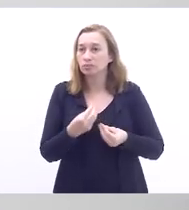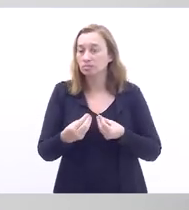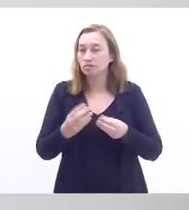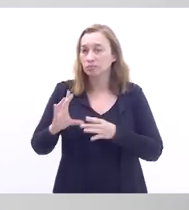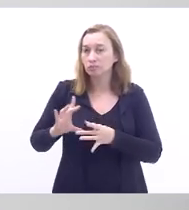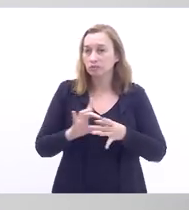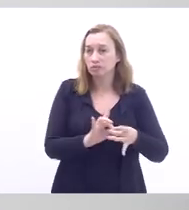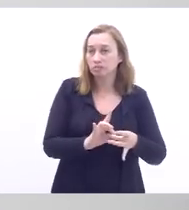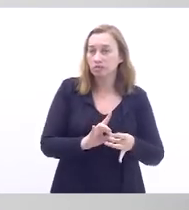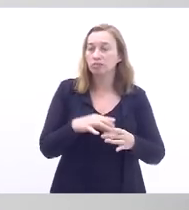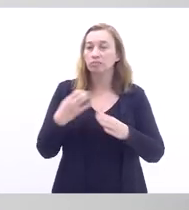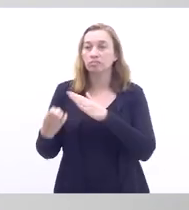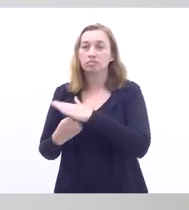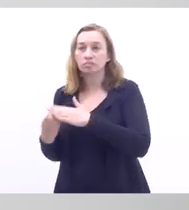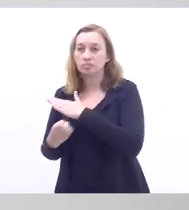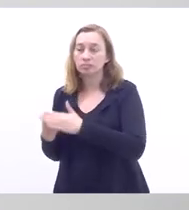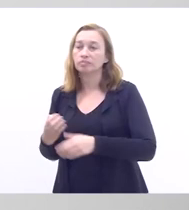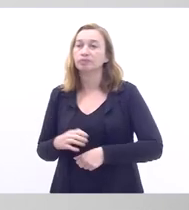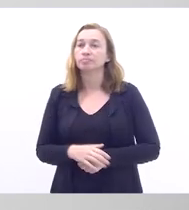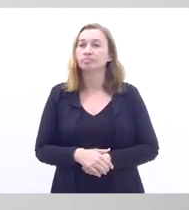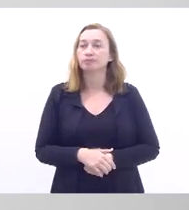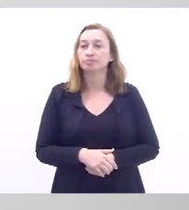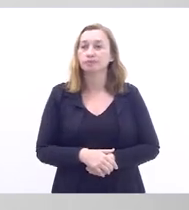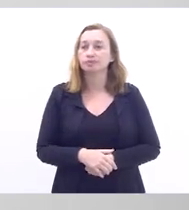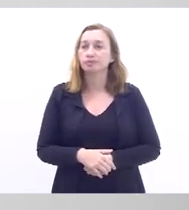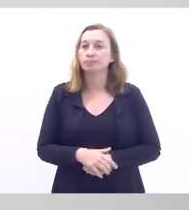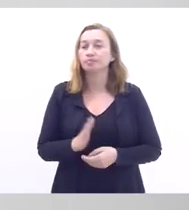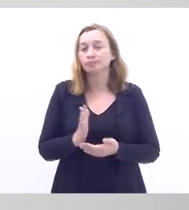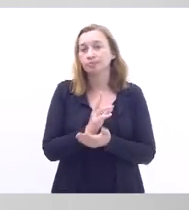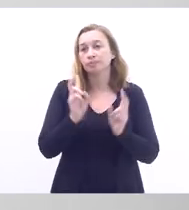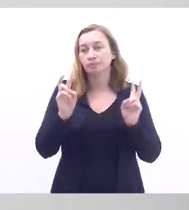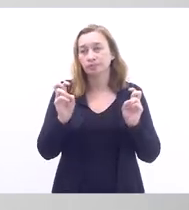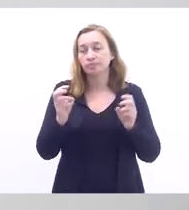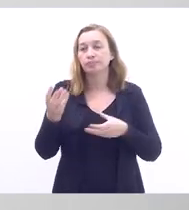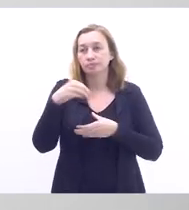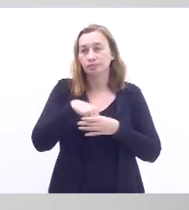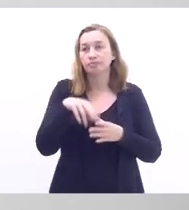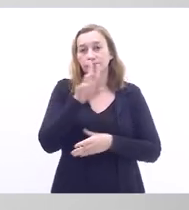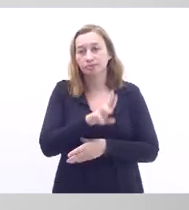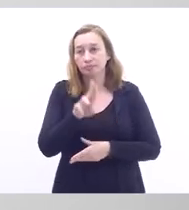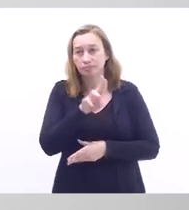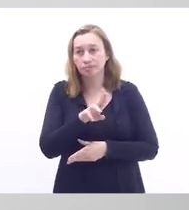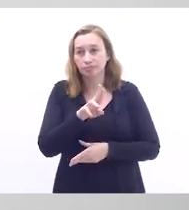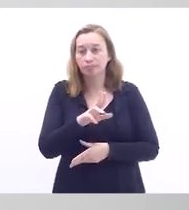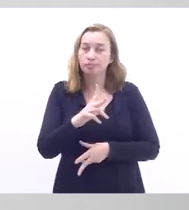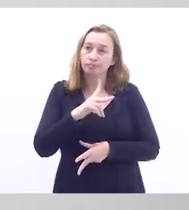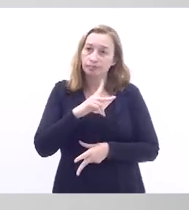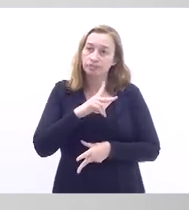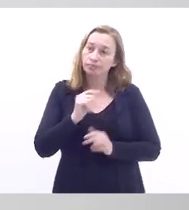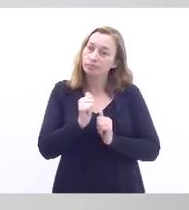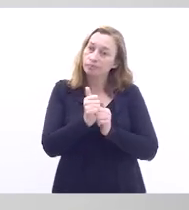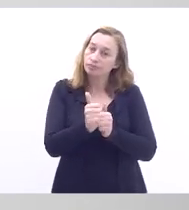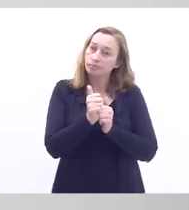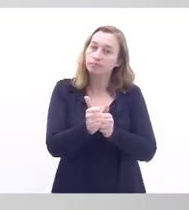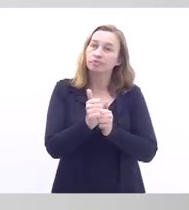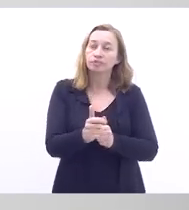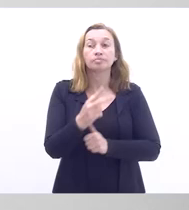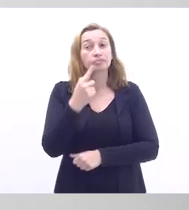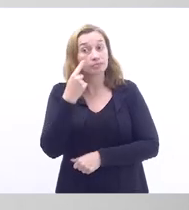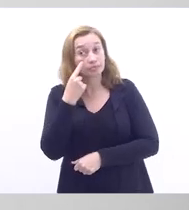vinculada à concessionária questões externas da Universidade São gente vai acompanhar de